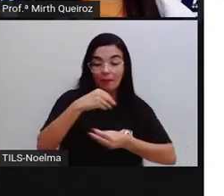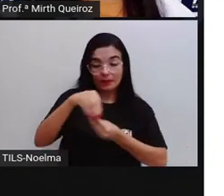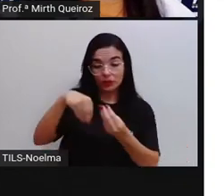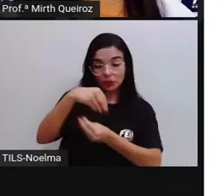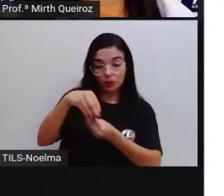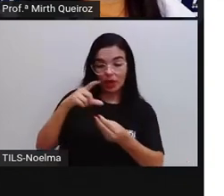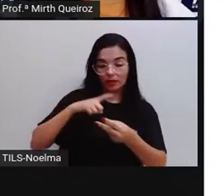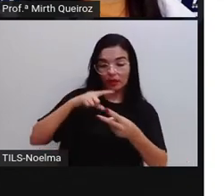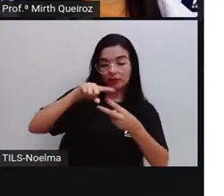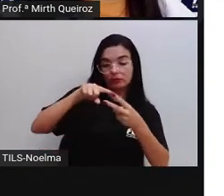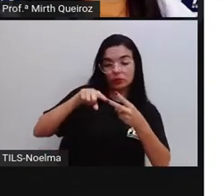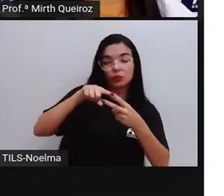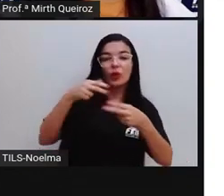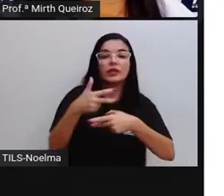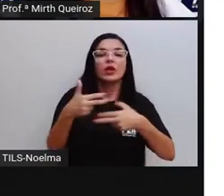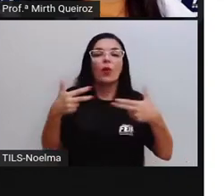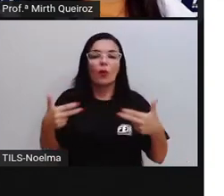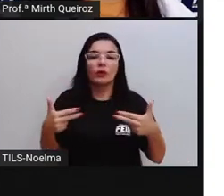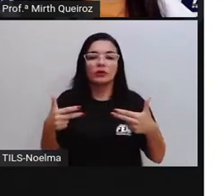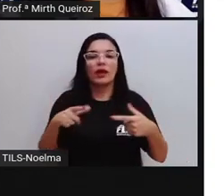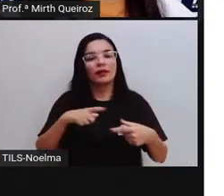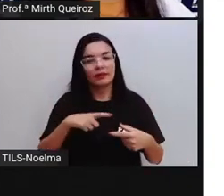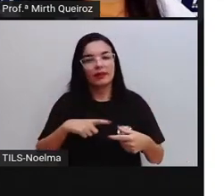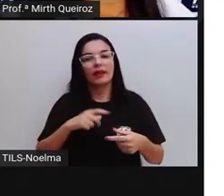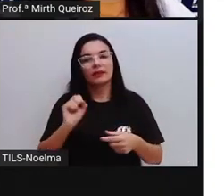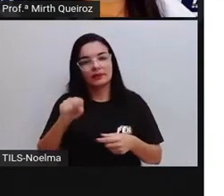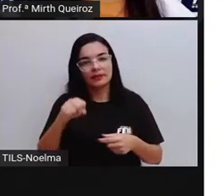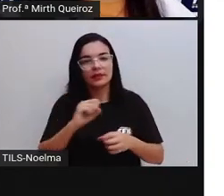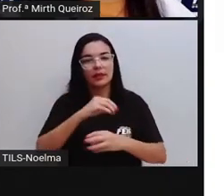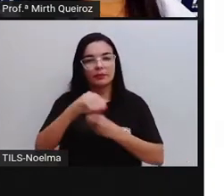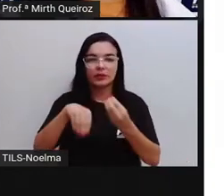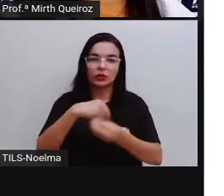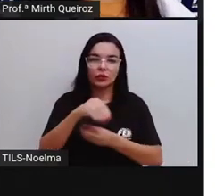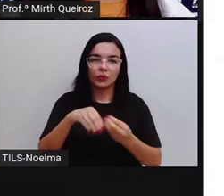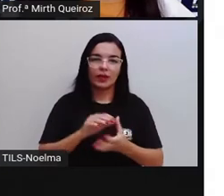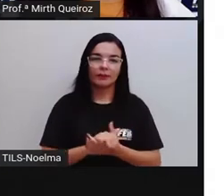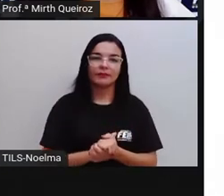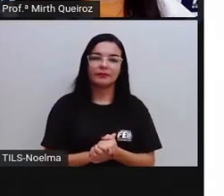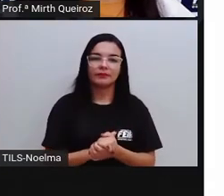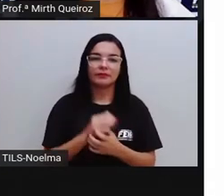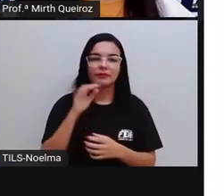assim vai formar o quê? A mistura, certo?